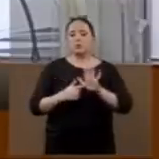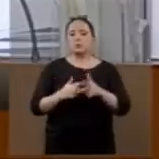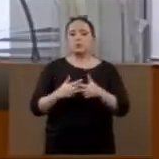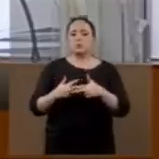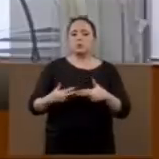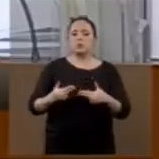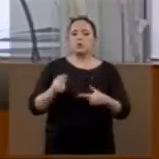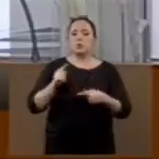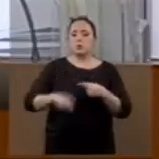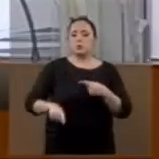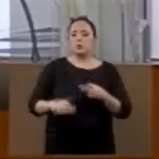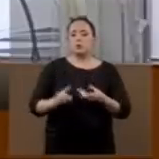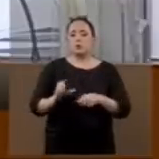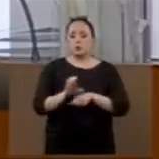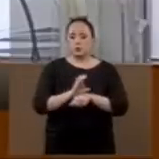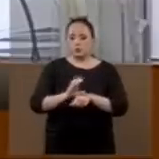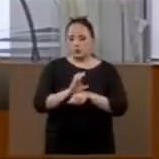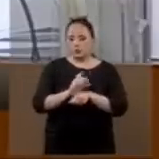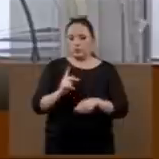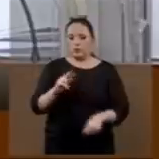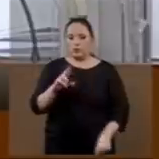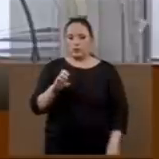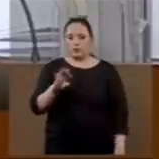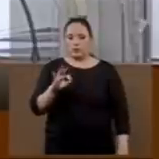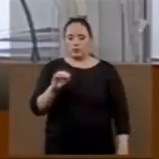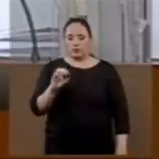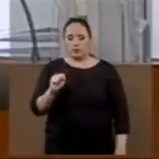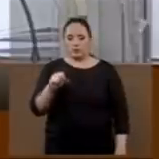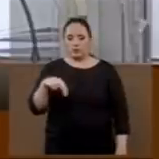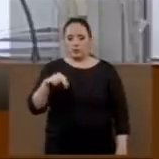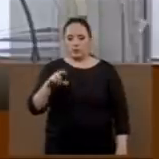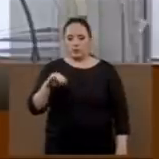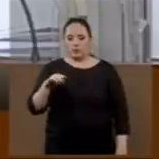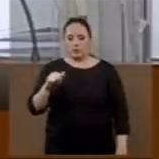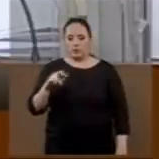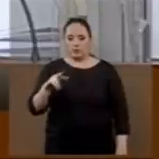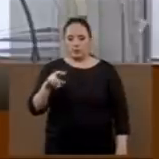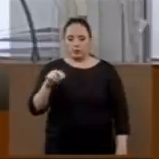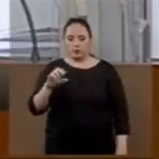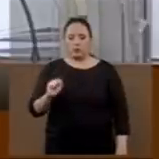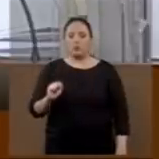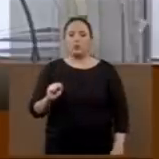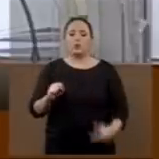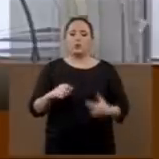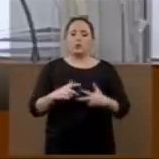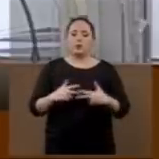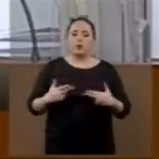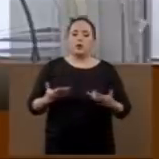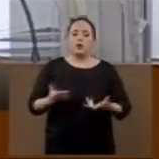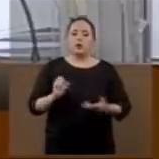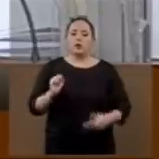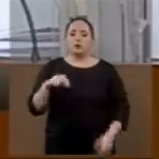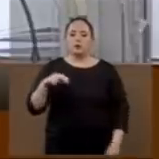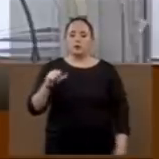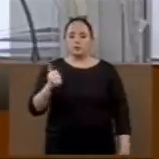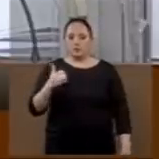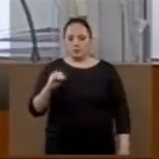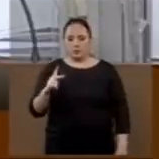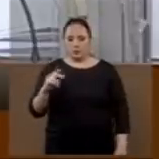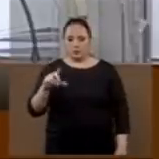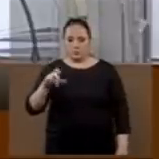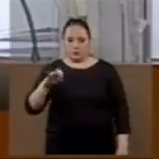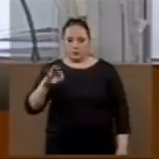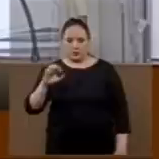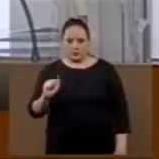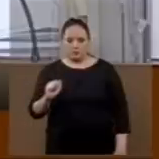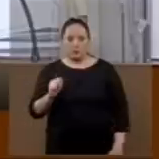pretensa incompatibilidade constitucional dos preceitos normativos impugnados e descaracterizar a medida como sanção política, desde que